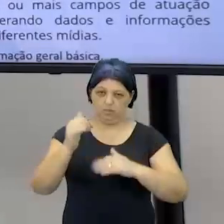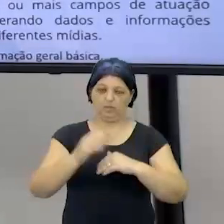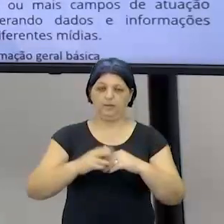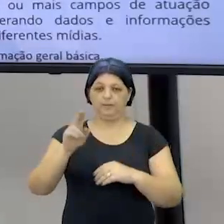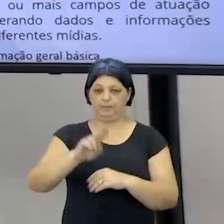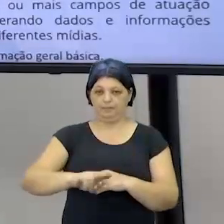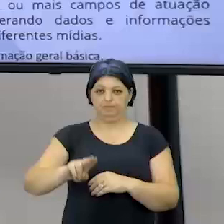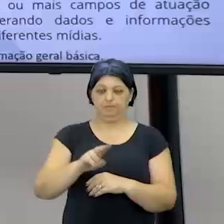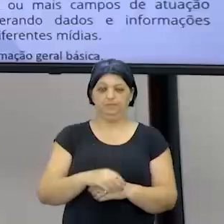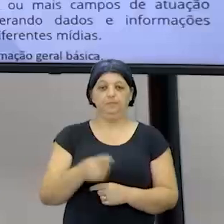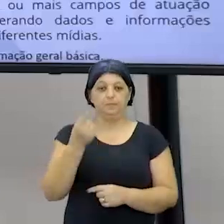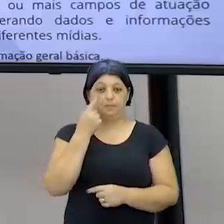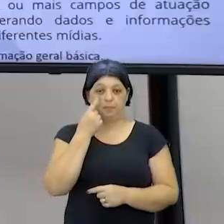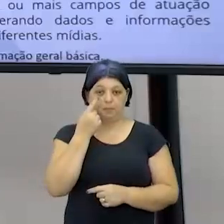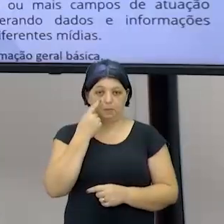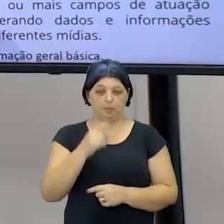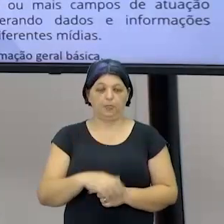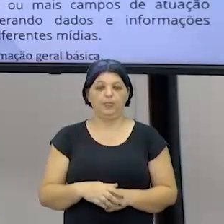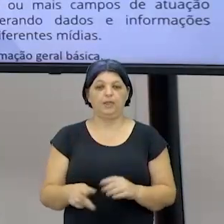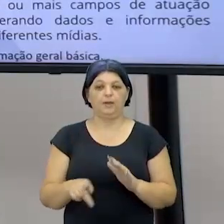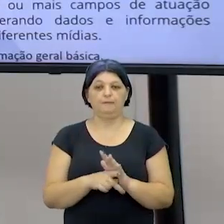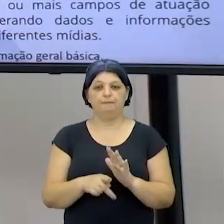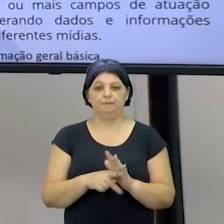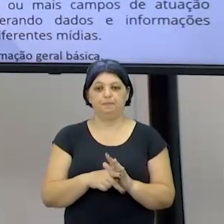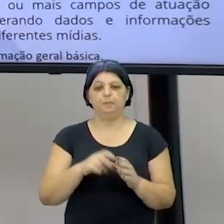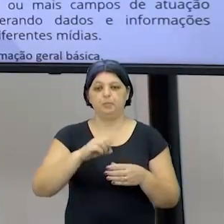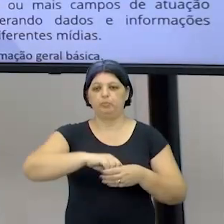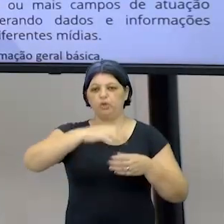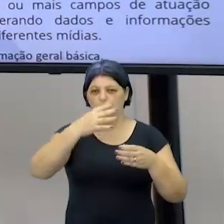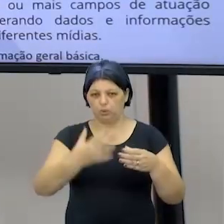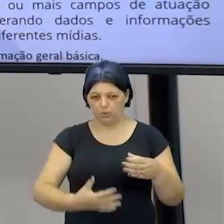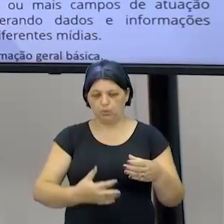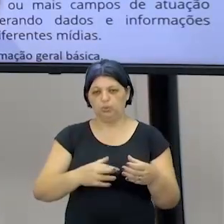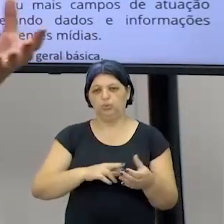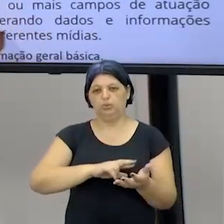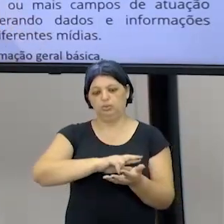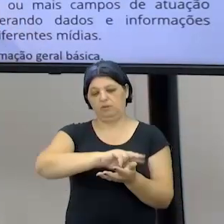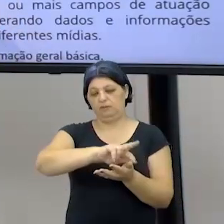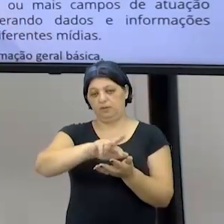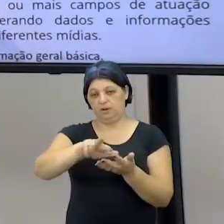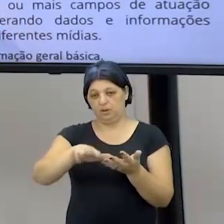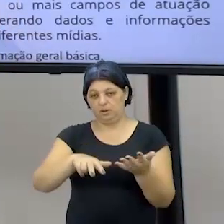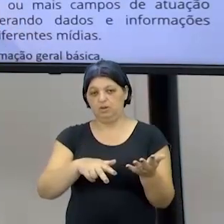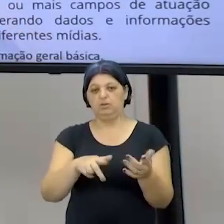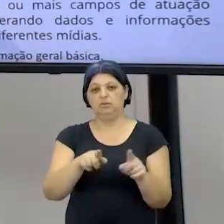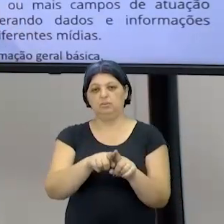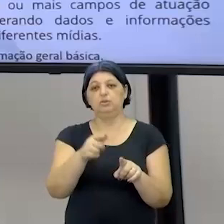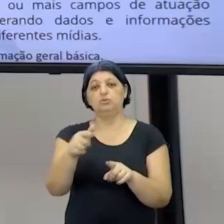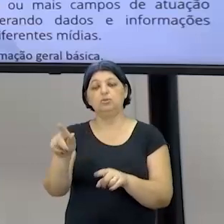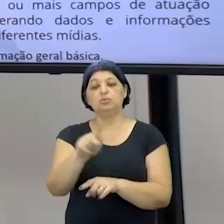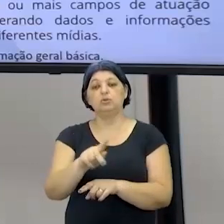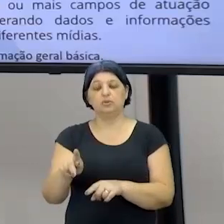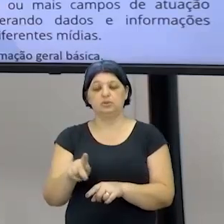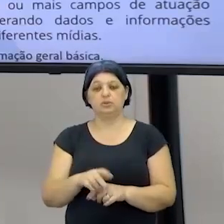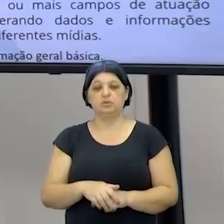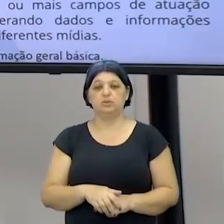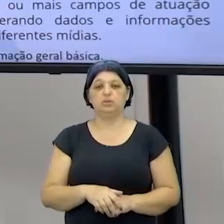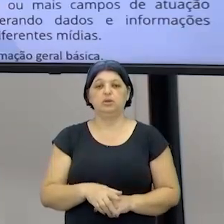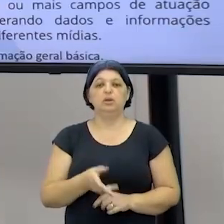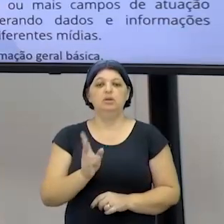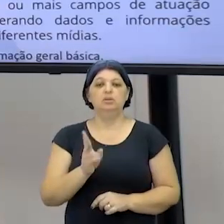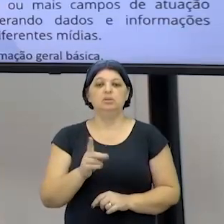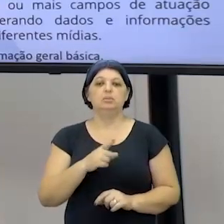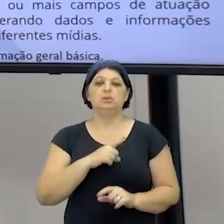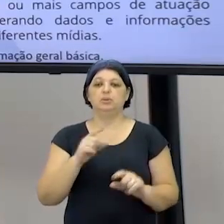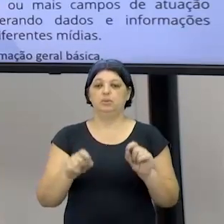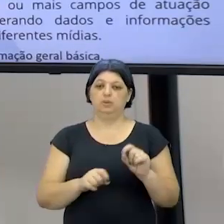aí, vocês vão ver que tanto no meu componente quanto nos demais componentes aí dos outros professores, o tempo inteiro a gente vai